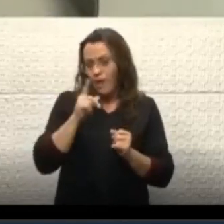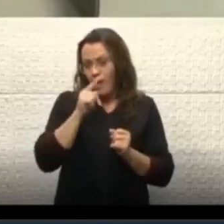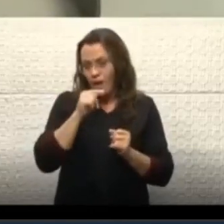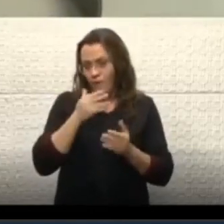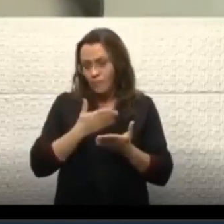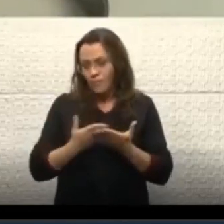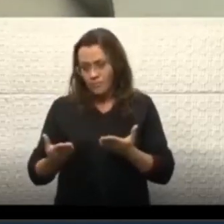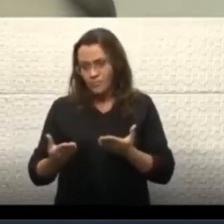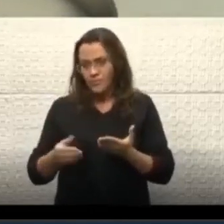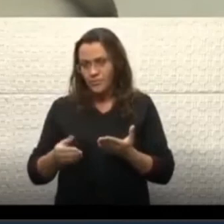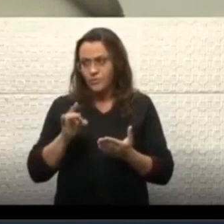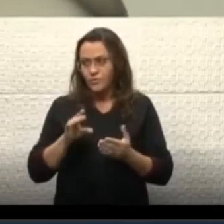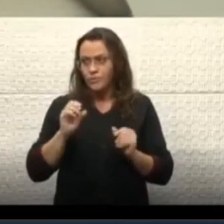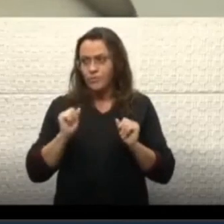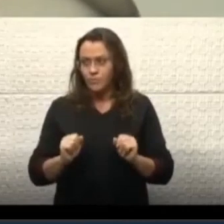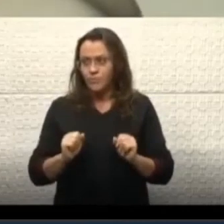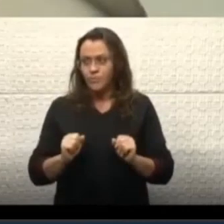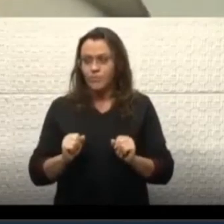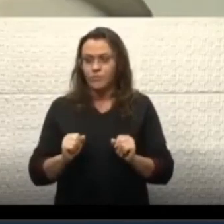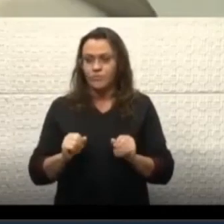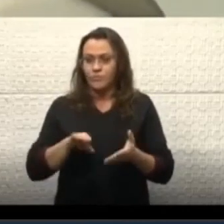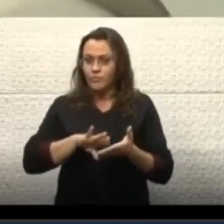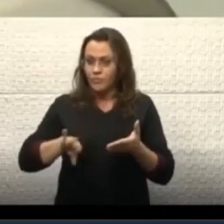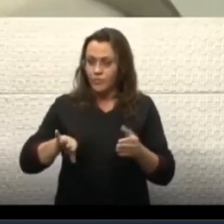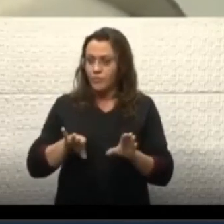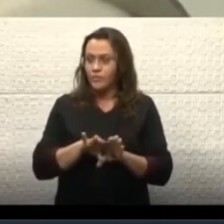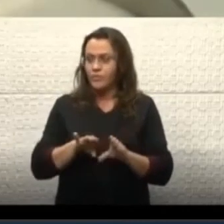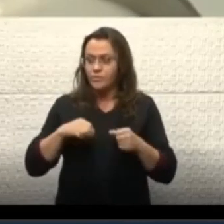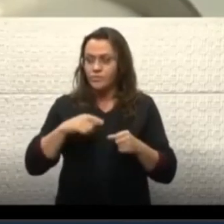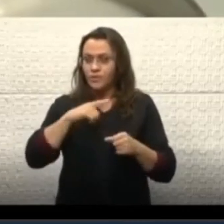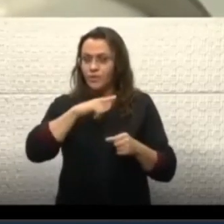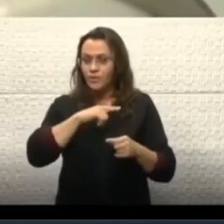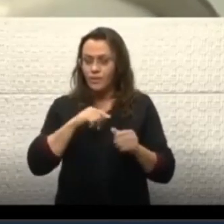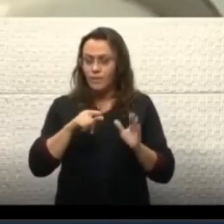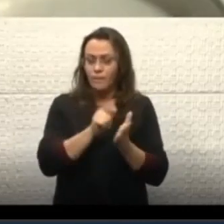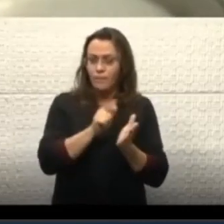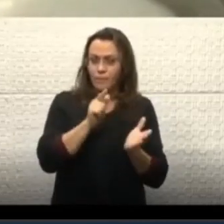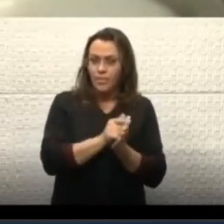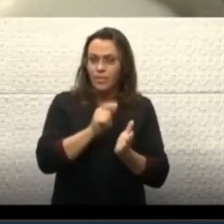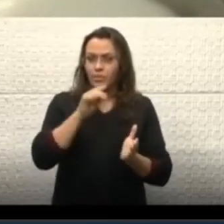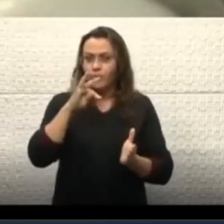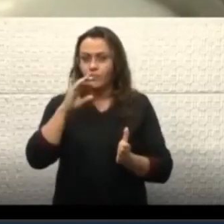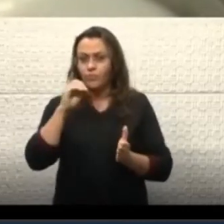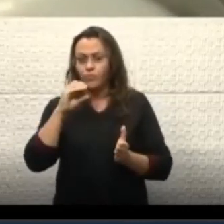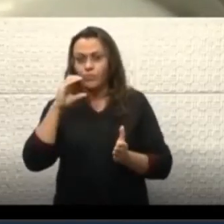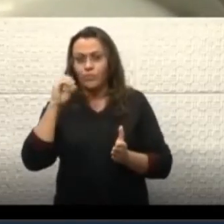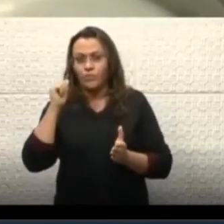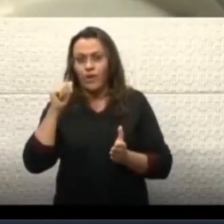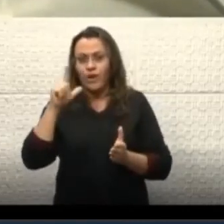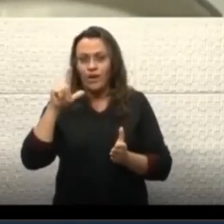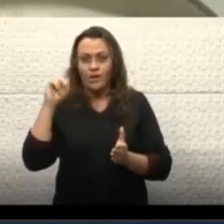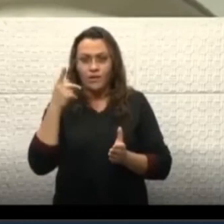ainda assim vai cair água para fora. Então tem que ter o papel toalha ali reservado para evitar